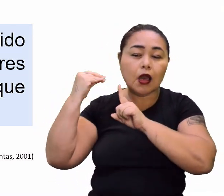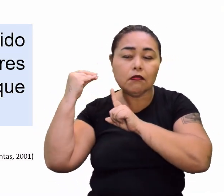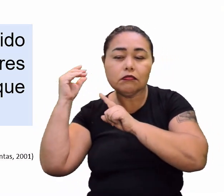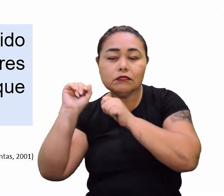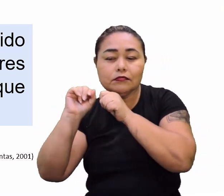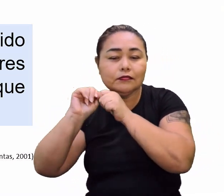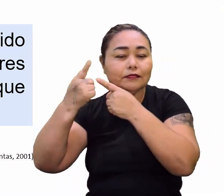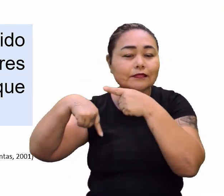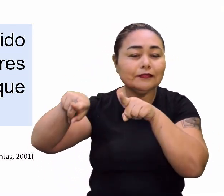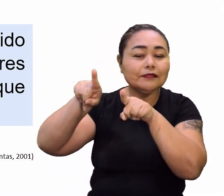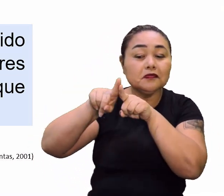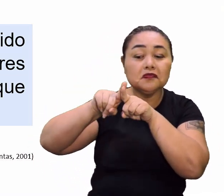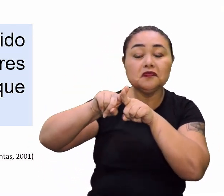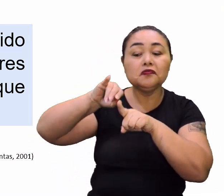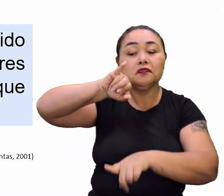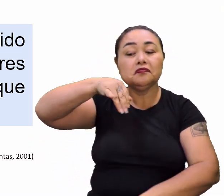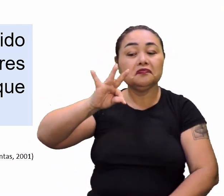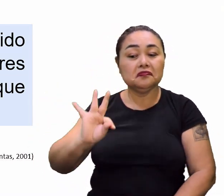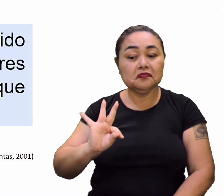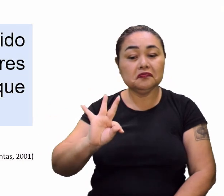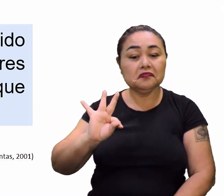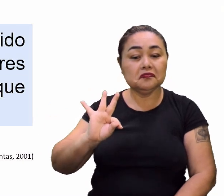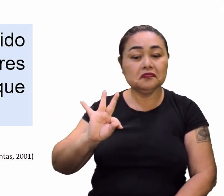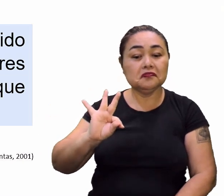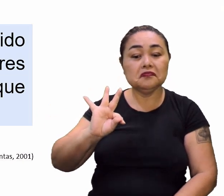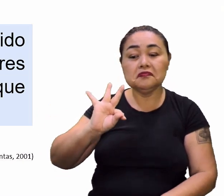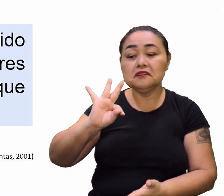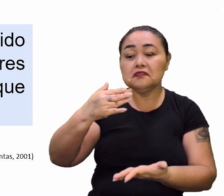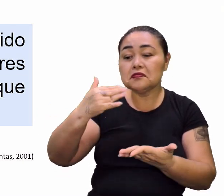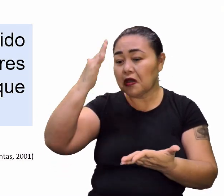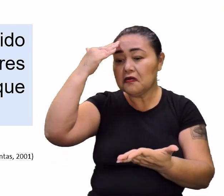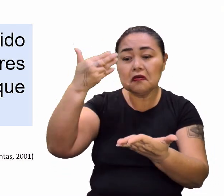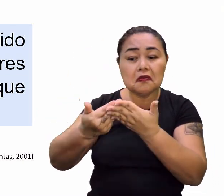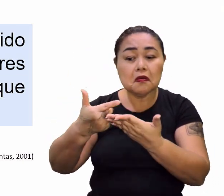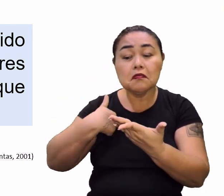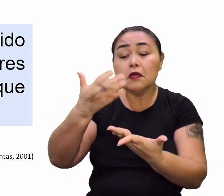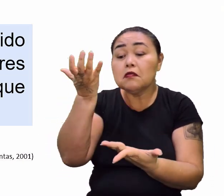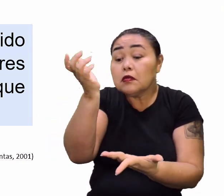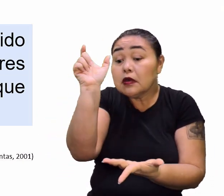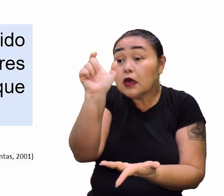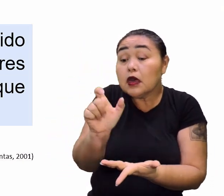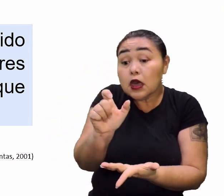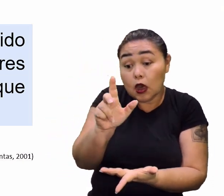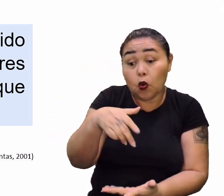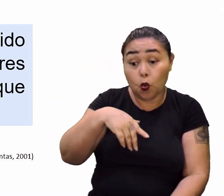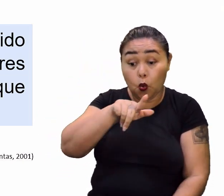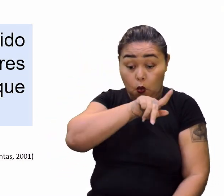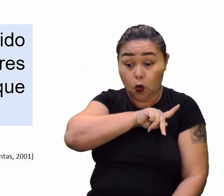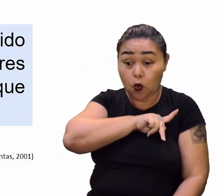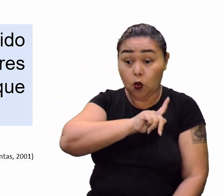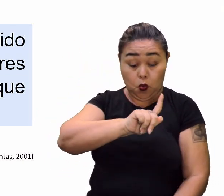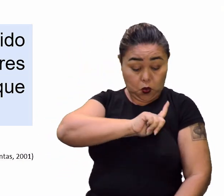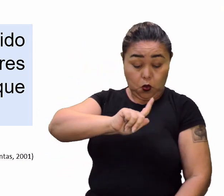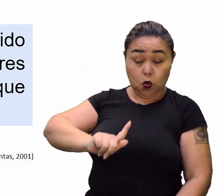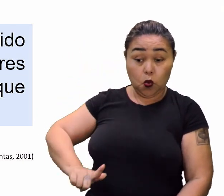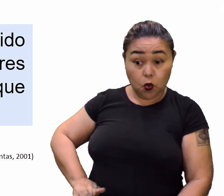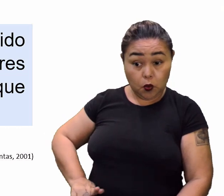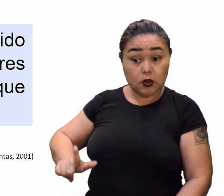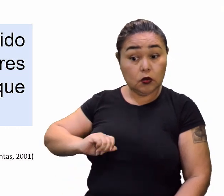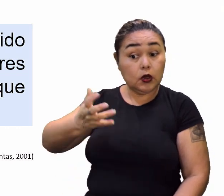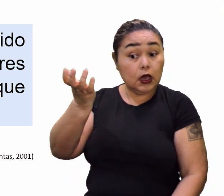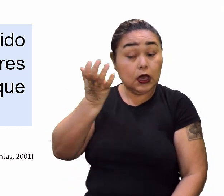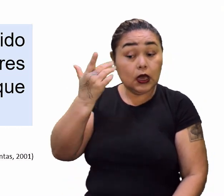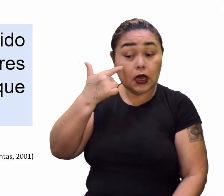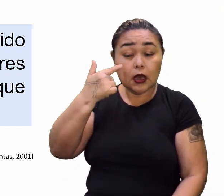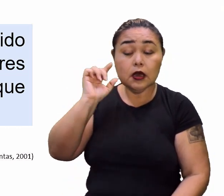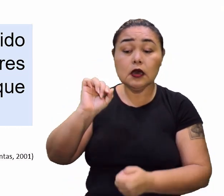que Jorge Teixeira, né, caísse em descrédito, porque ele queria pavimentar a BR-364.